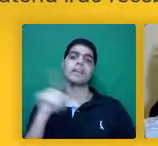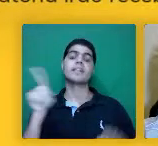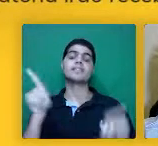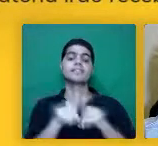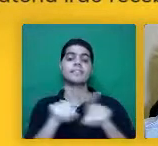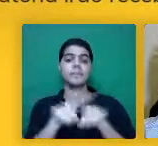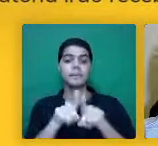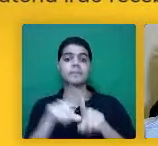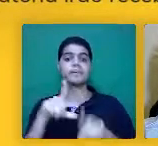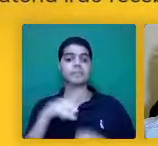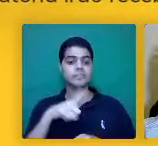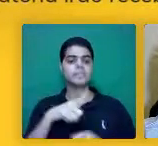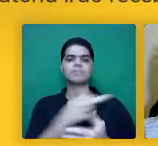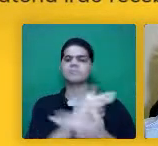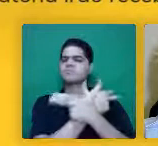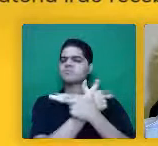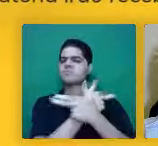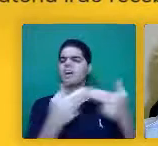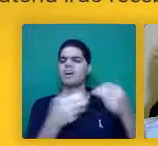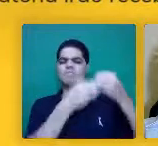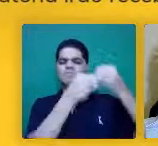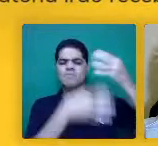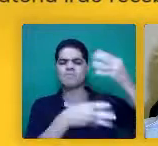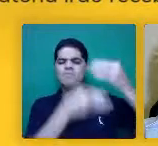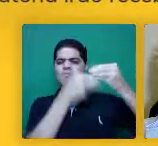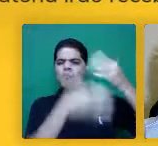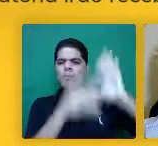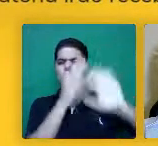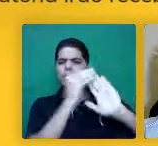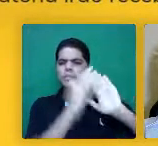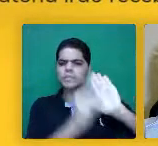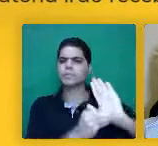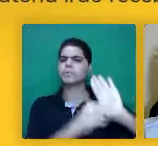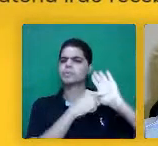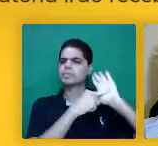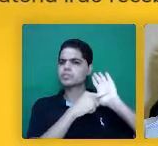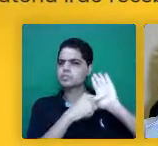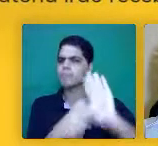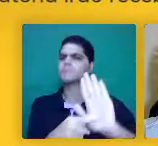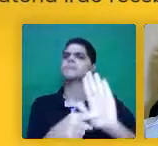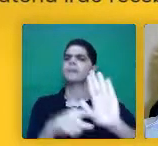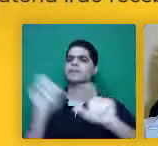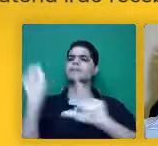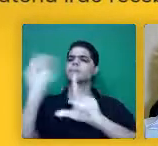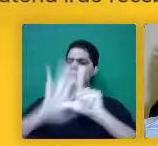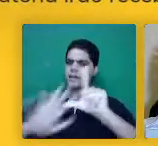muito material à disposição de vocês. Ana apresentou aí, está na plataforma, né?